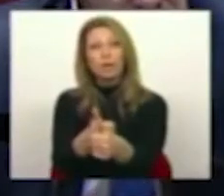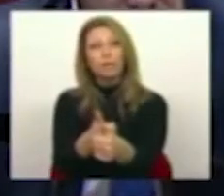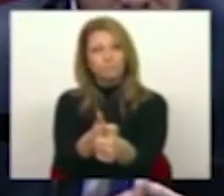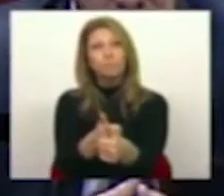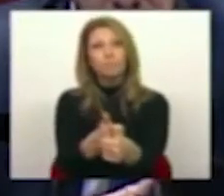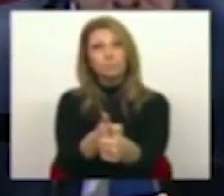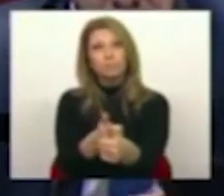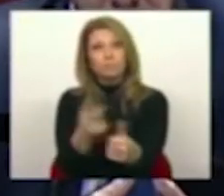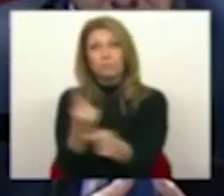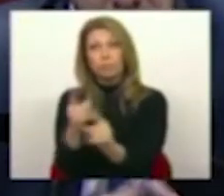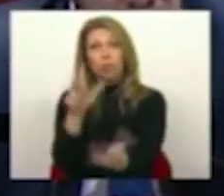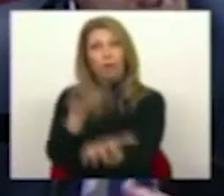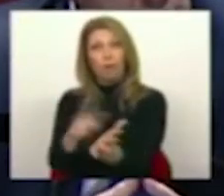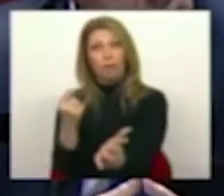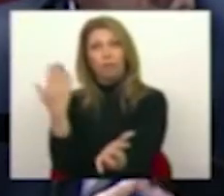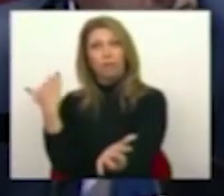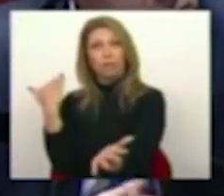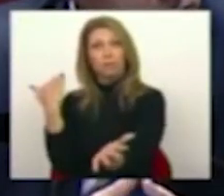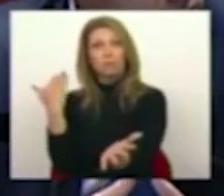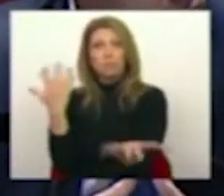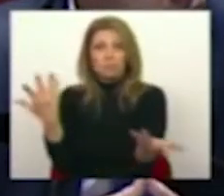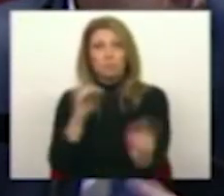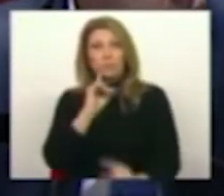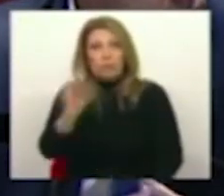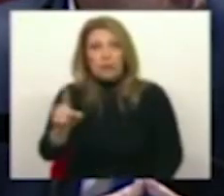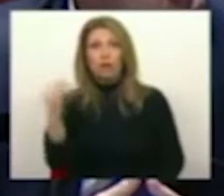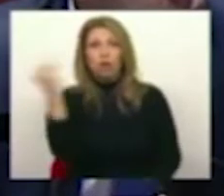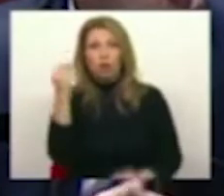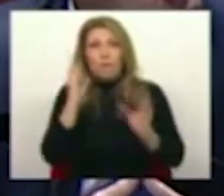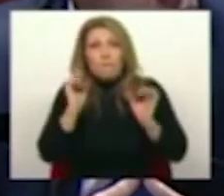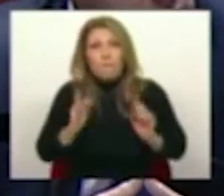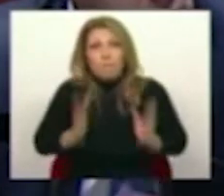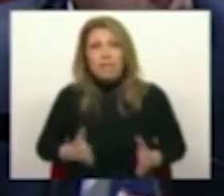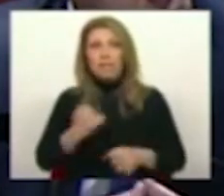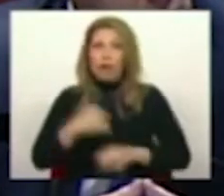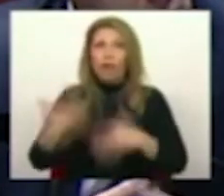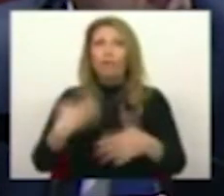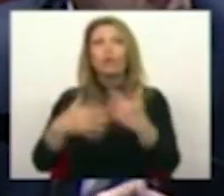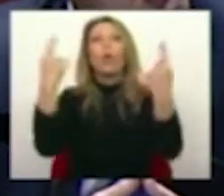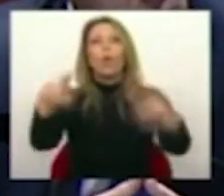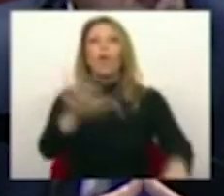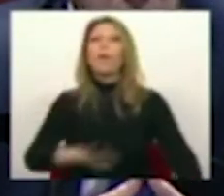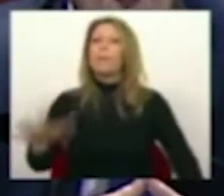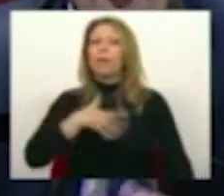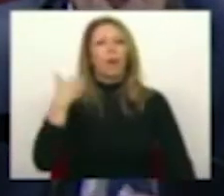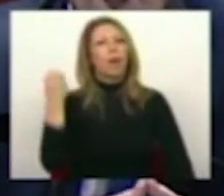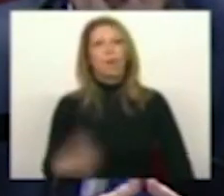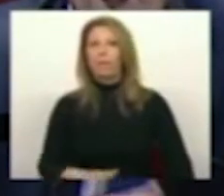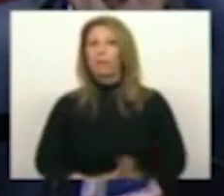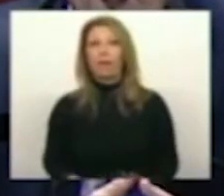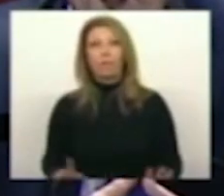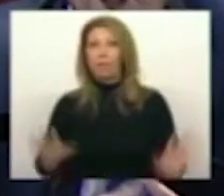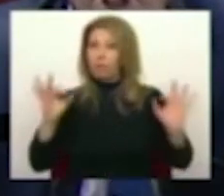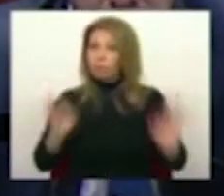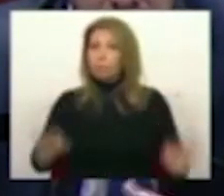que foi acabada de aprovar. E pôr as instituições a funcionar. Houve um caso absolutamente lamentável, unanimemente condenado